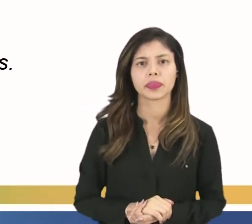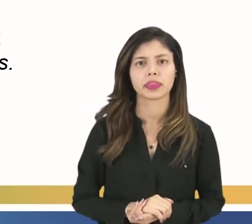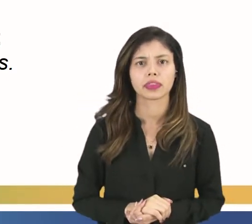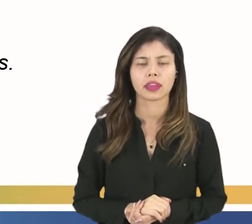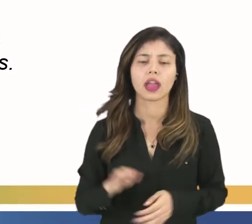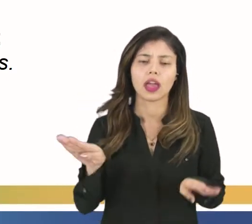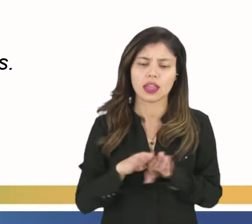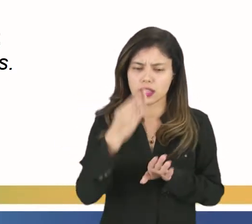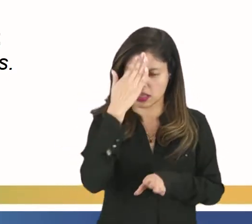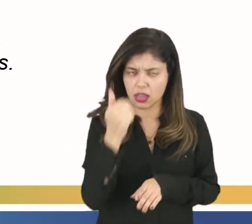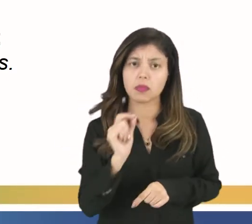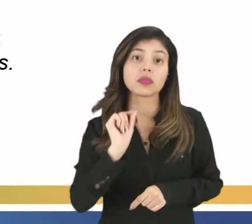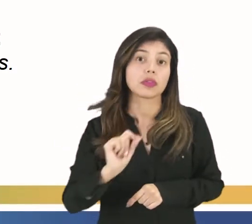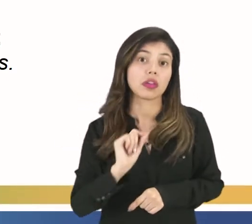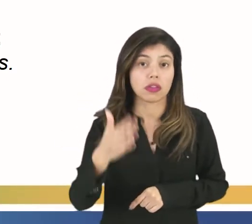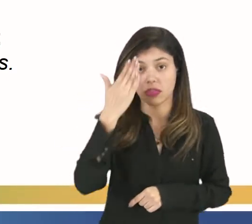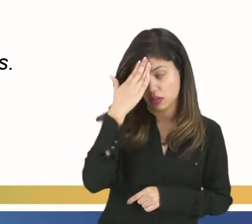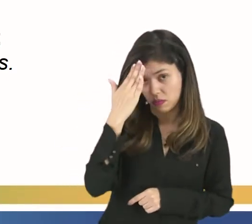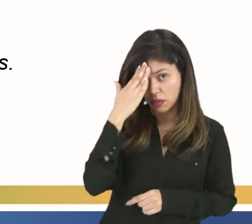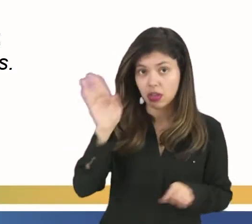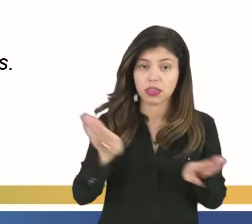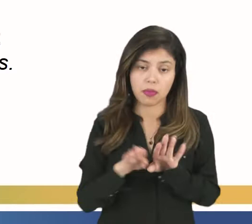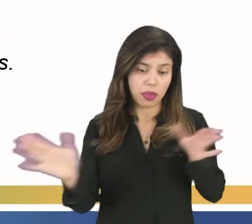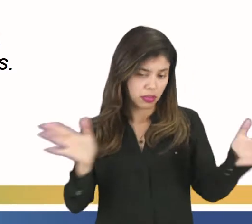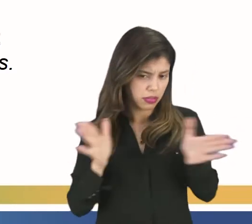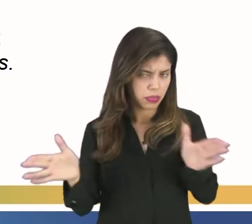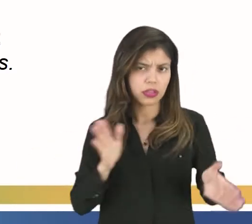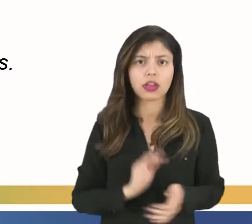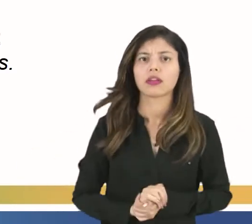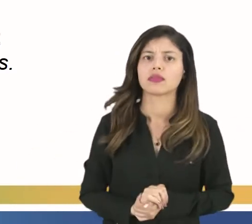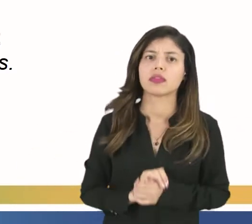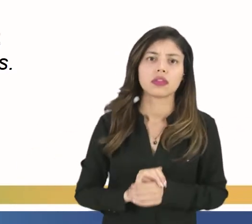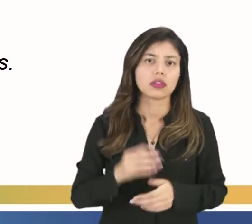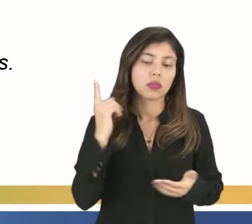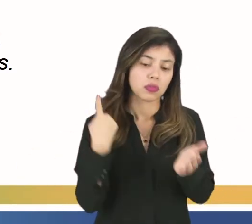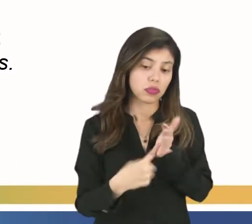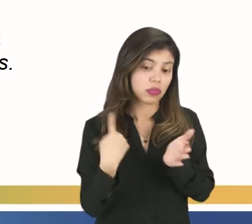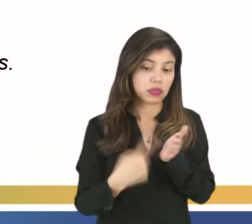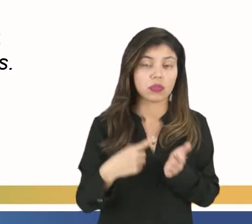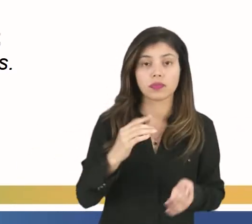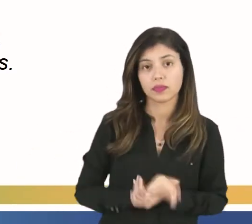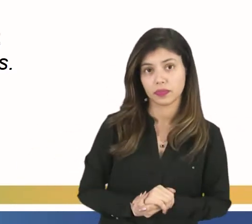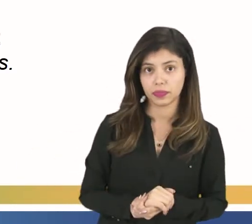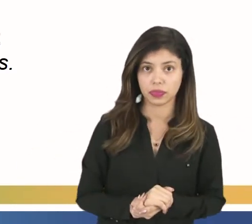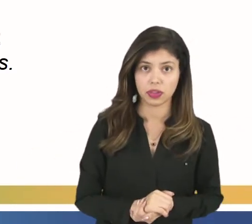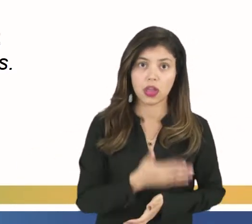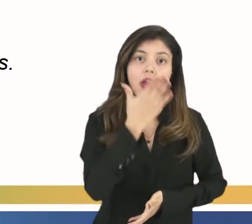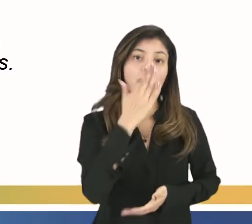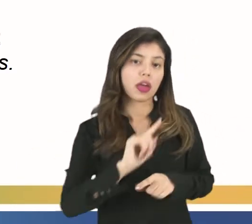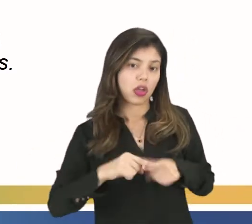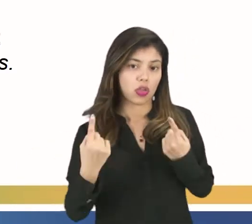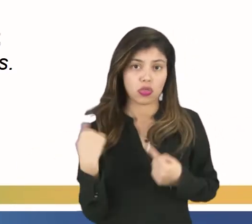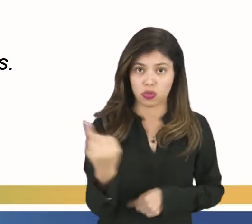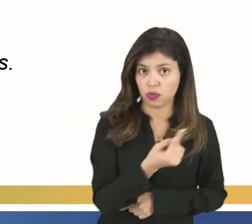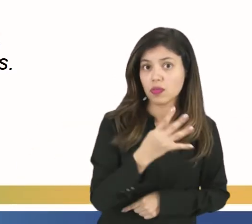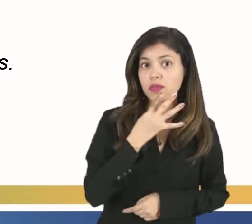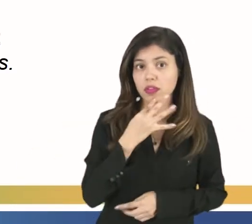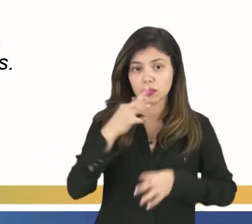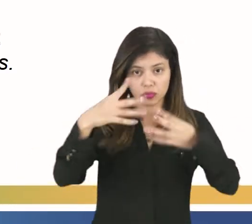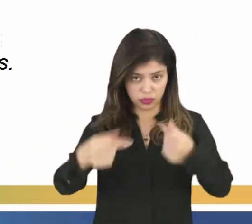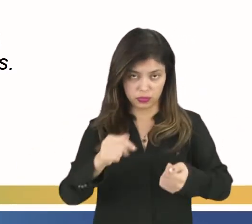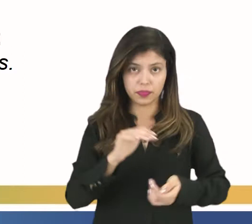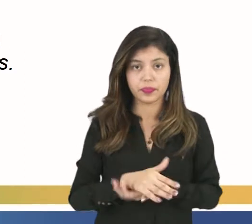sabemos o que é o entendimento e sabemos o que é a sensibilidade. São as condições para que nós conheçamos tudo. Tem